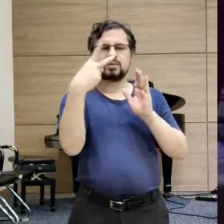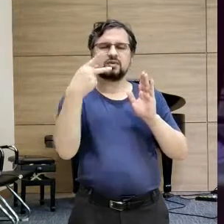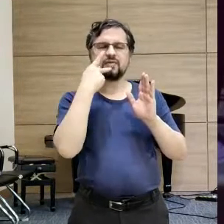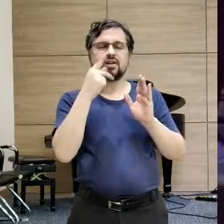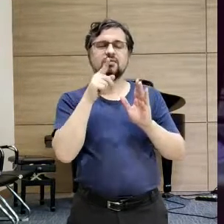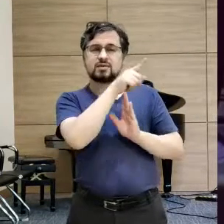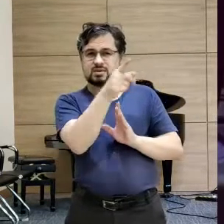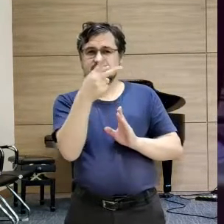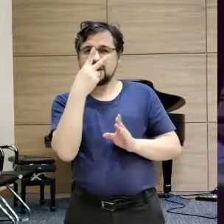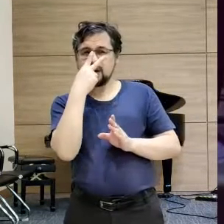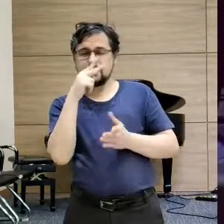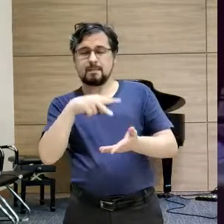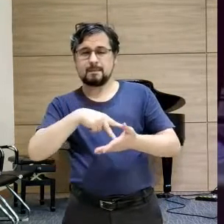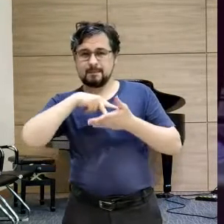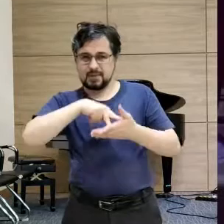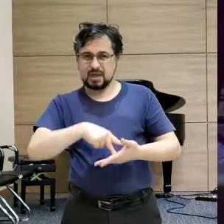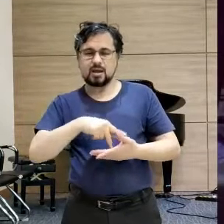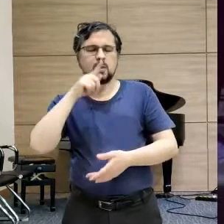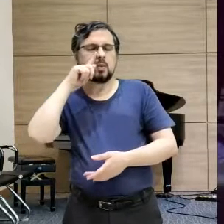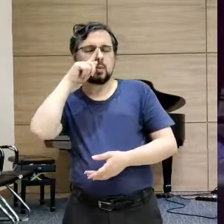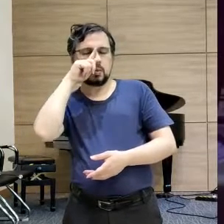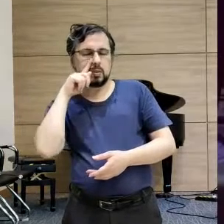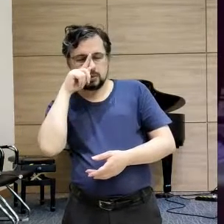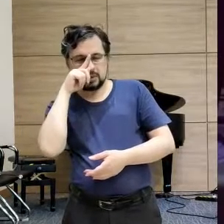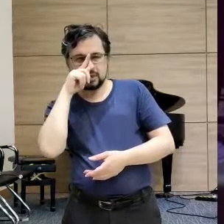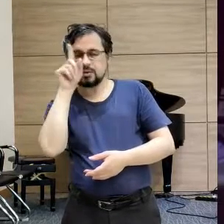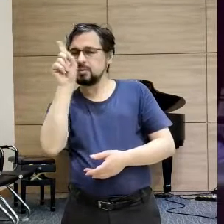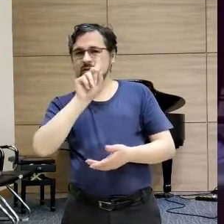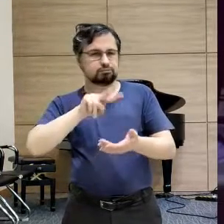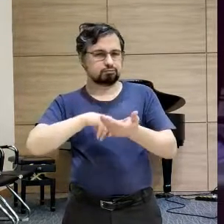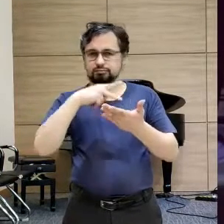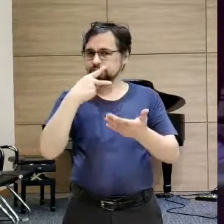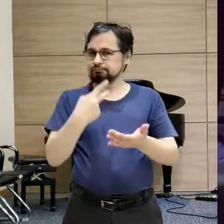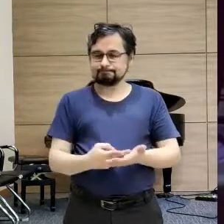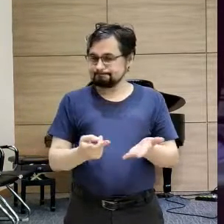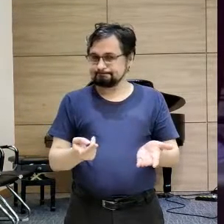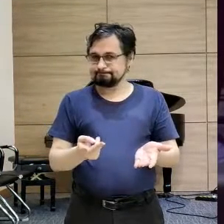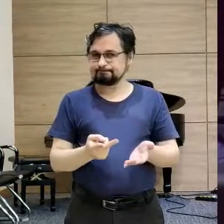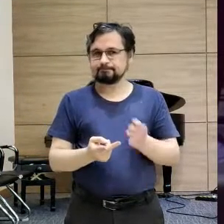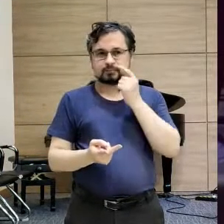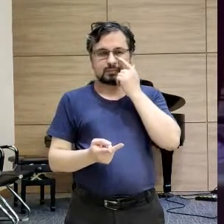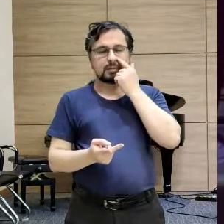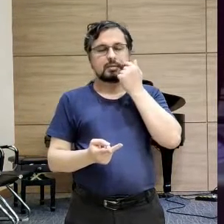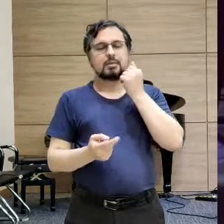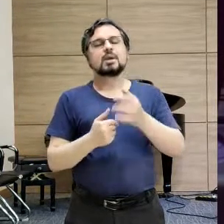para que não caia. Davi achou que era inamovível, ele achou que não iria cair.